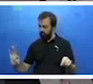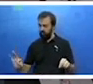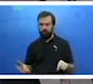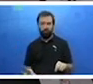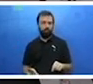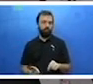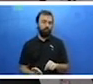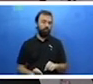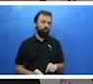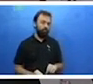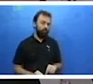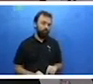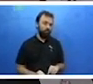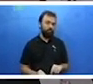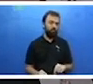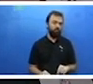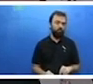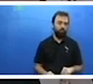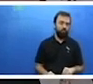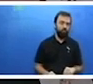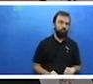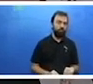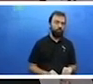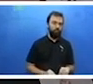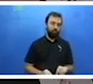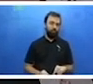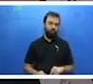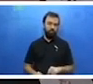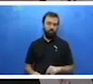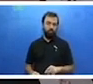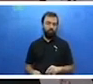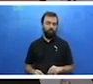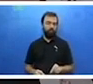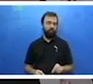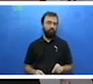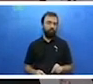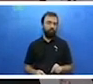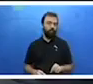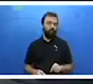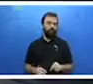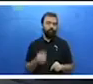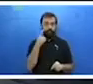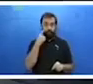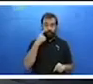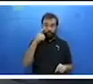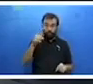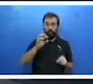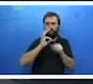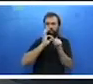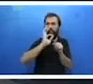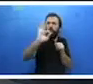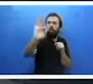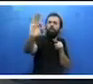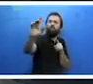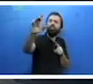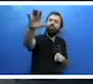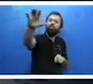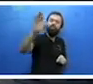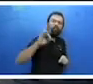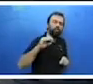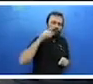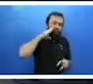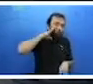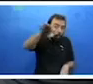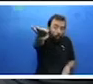eu falo para os meus queridos alunos, gente, se vocês gravarem, vocês não trocam mais. Horizontal é horizonte, é